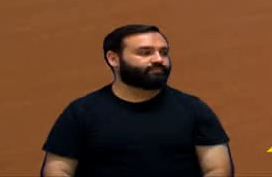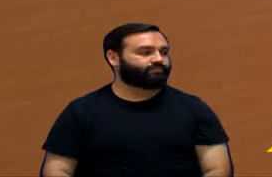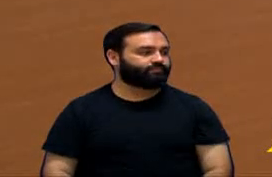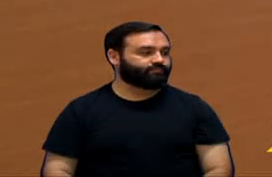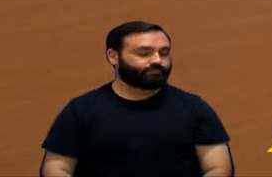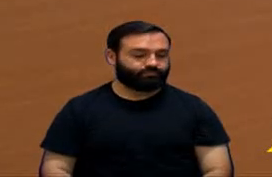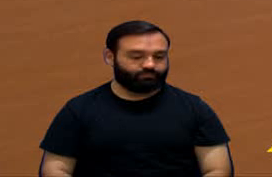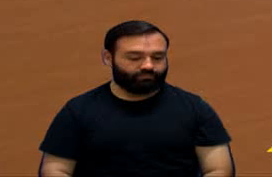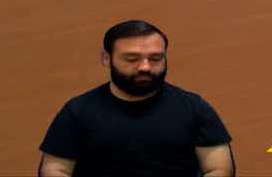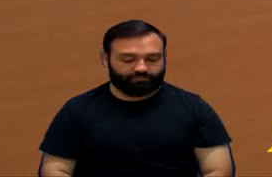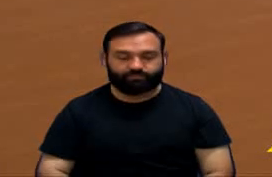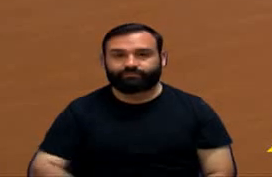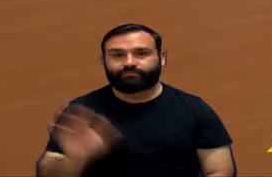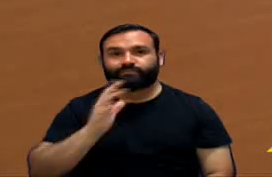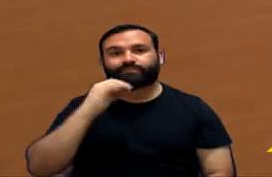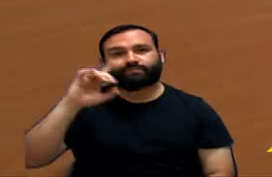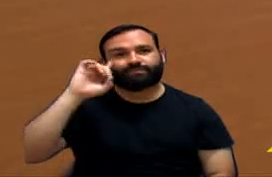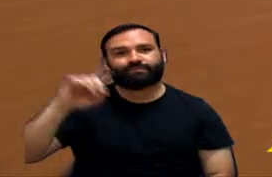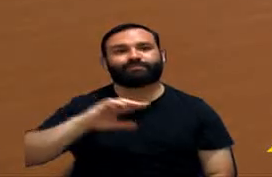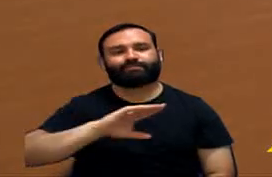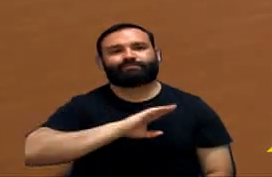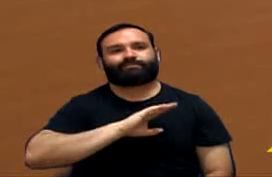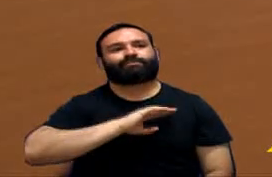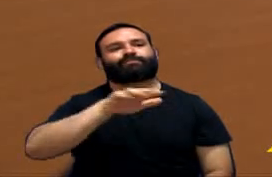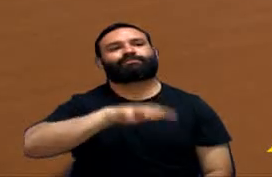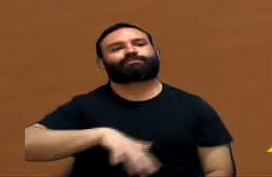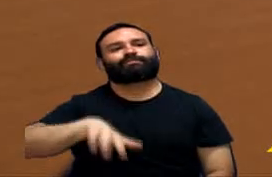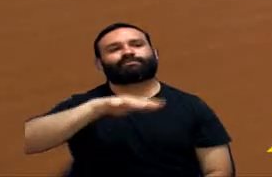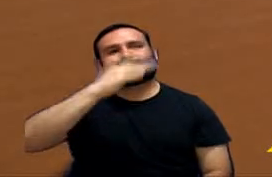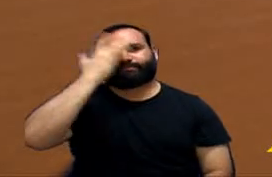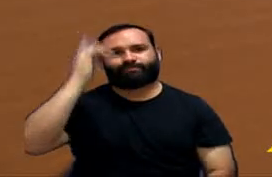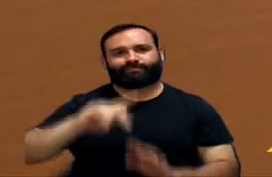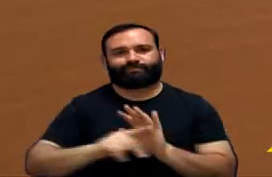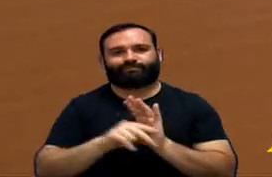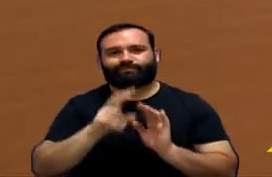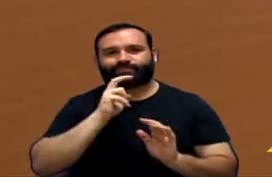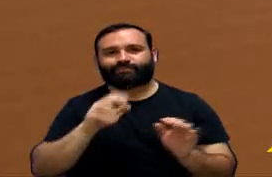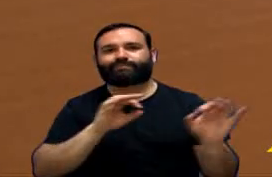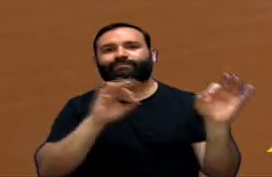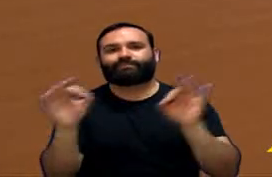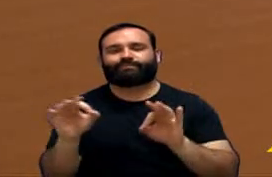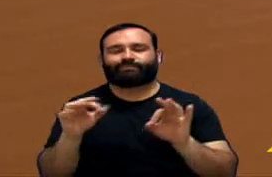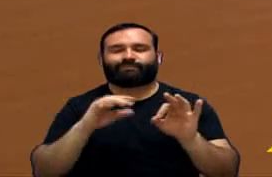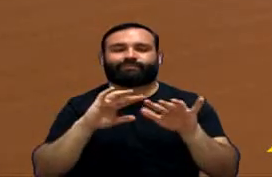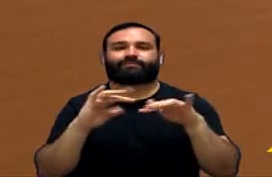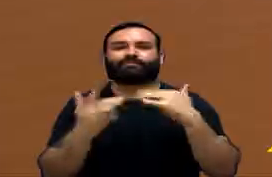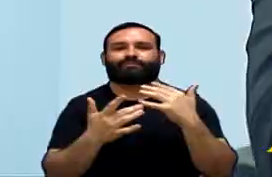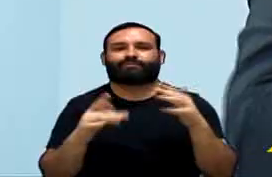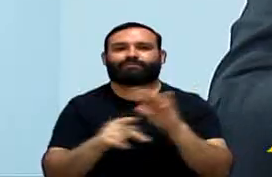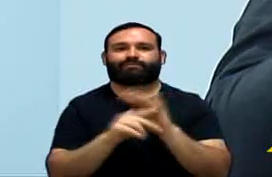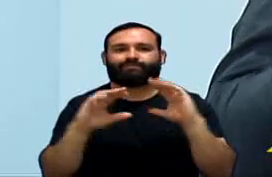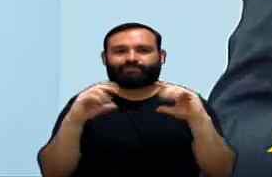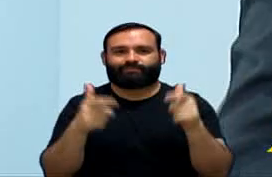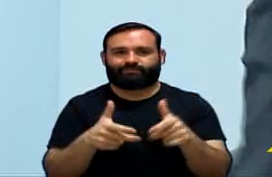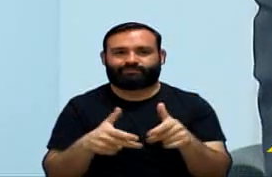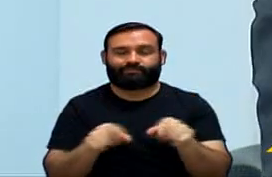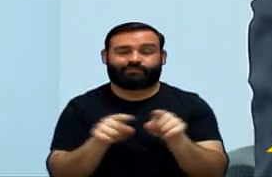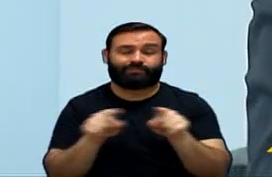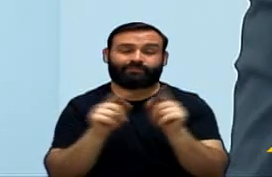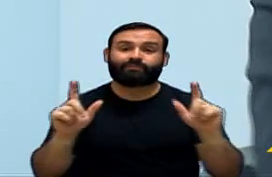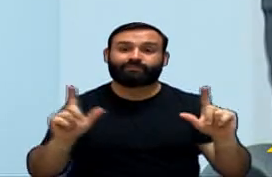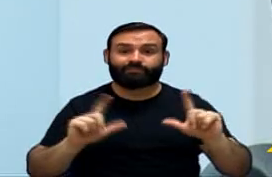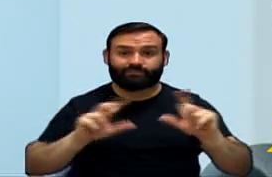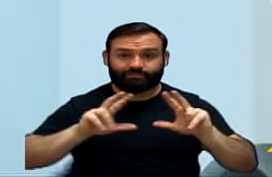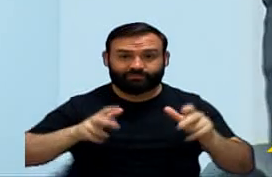falar bom dia aos nobres colegas desta casa todo cidadão Sorocabano que nos acompanha através das sedes sociais oficiais da câmara e também da TV Câmara